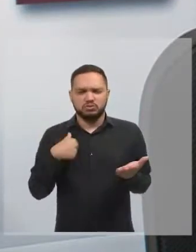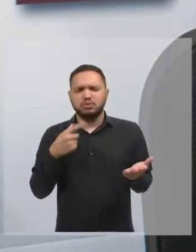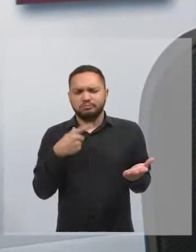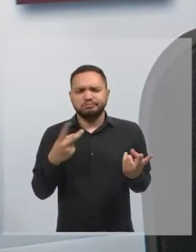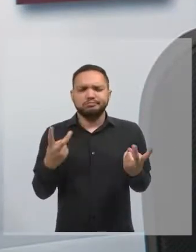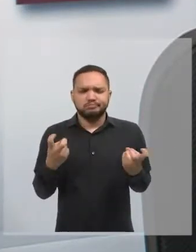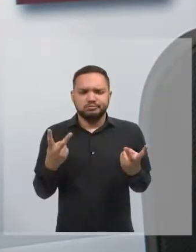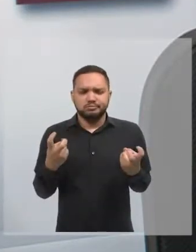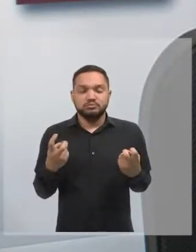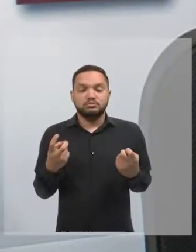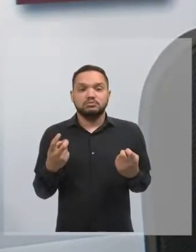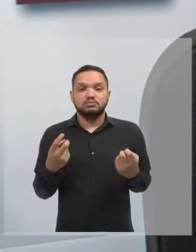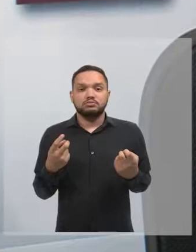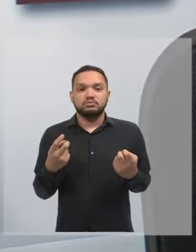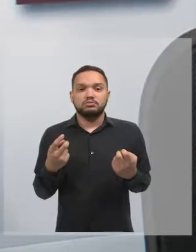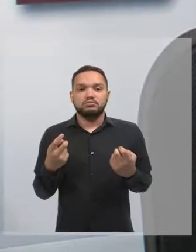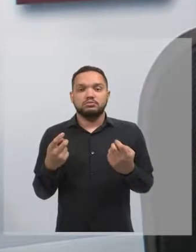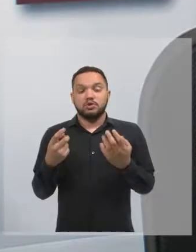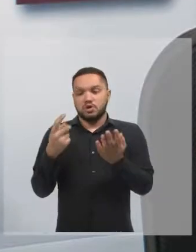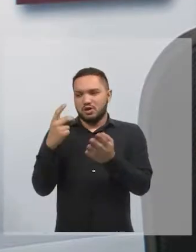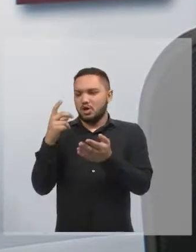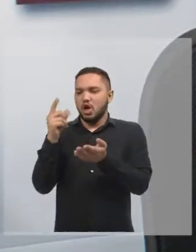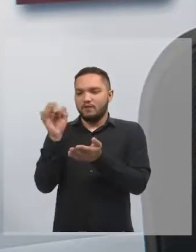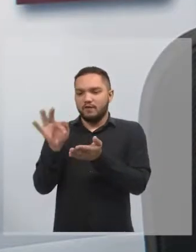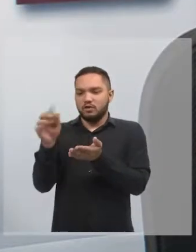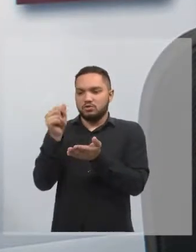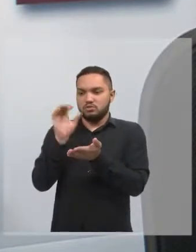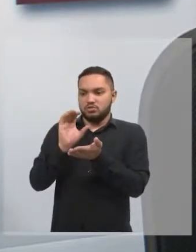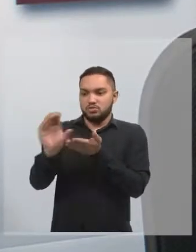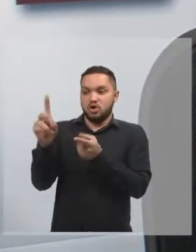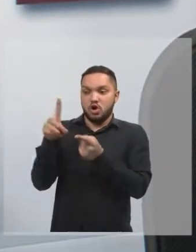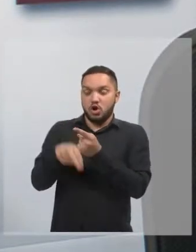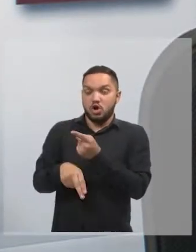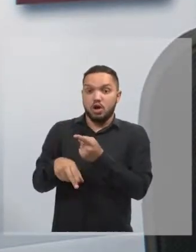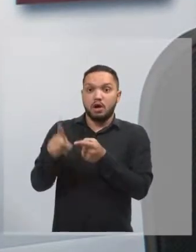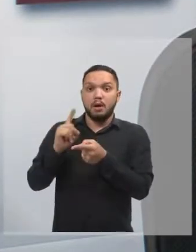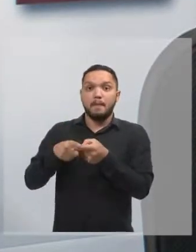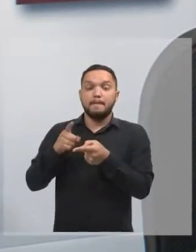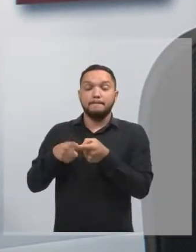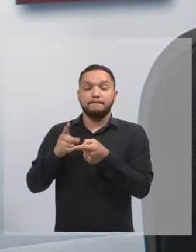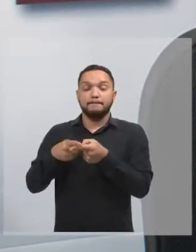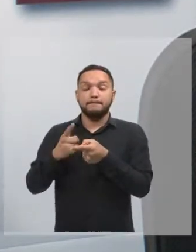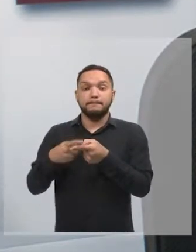hoje? Não, vamos tirar dinheiro das universidades porque